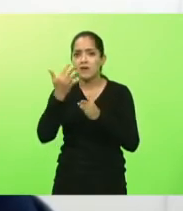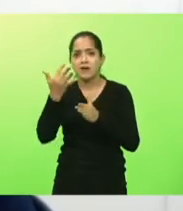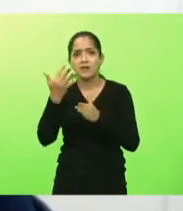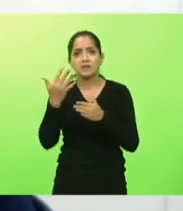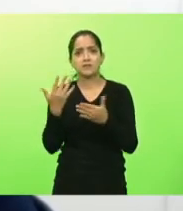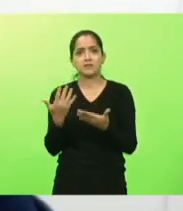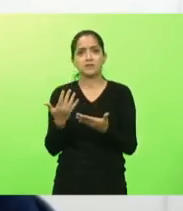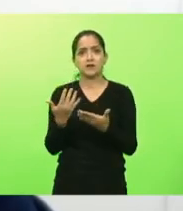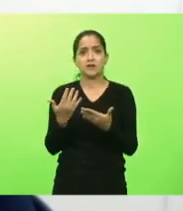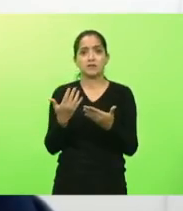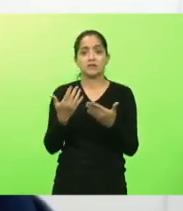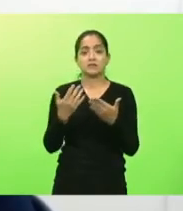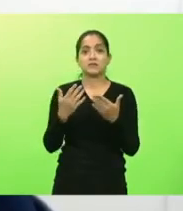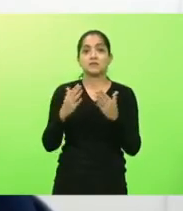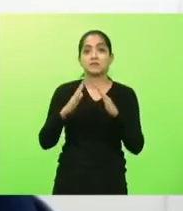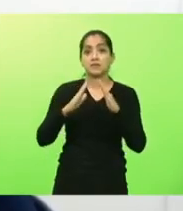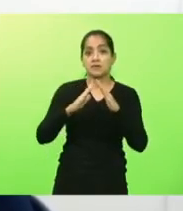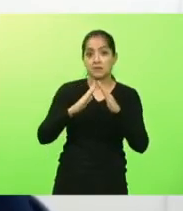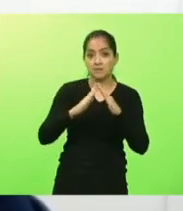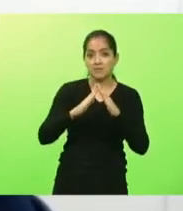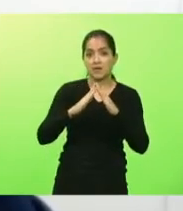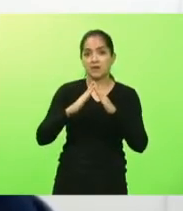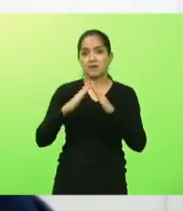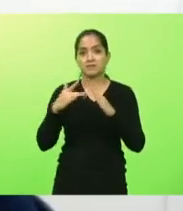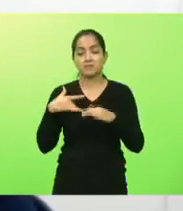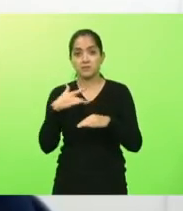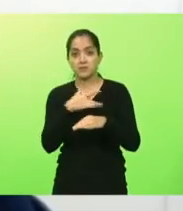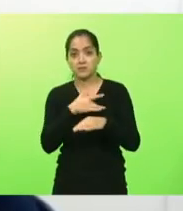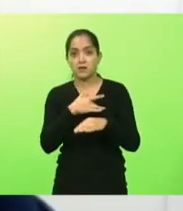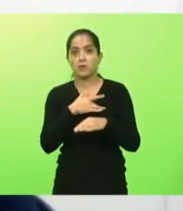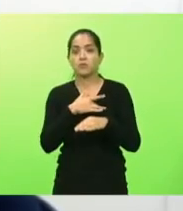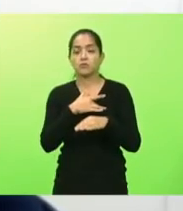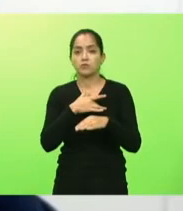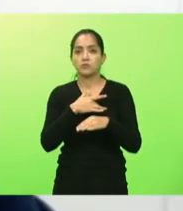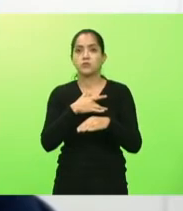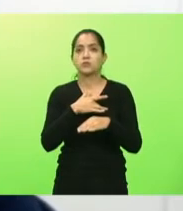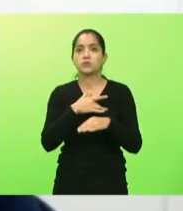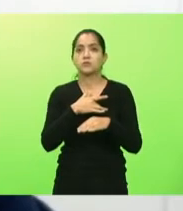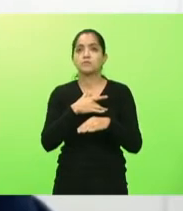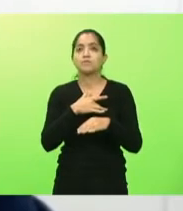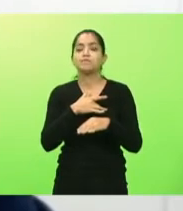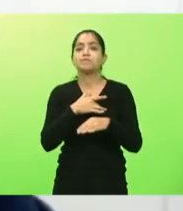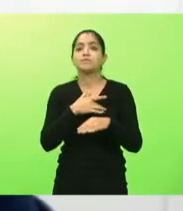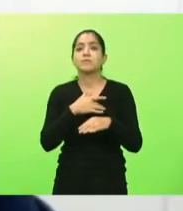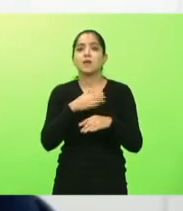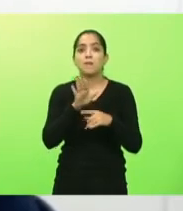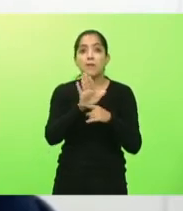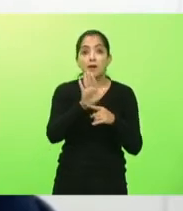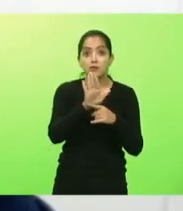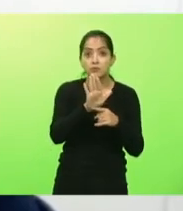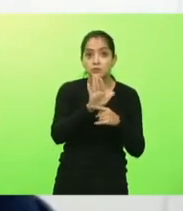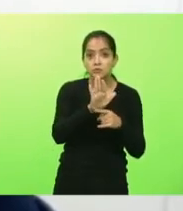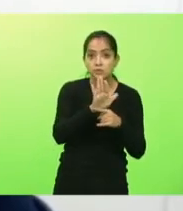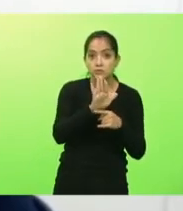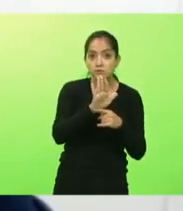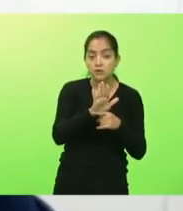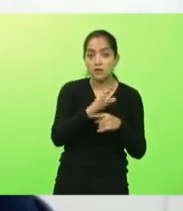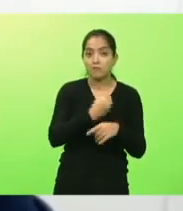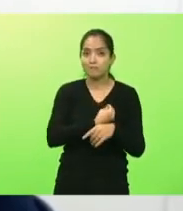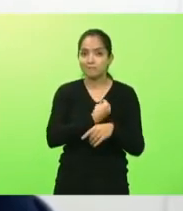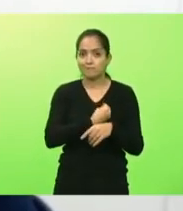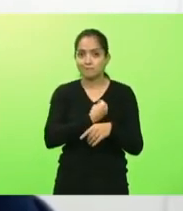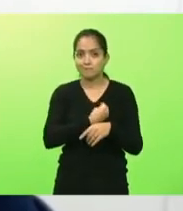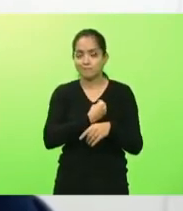de hemodiálise, que são fundamentais para manter a vida das pessoas, eu